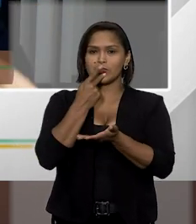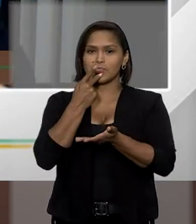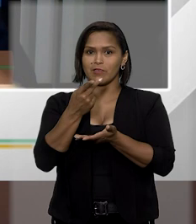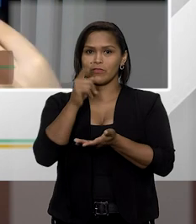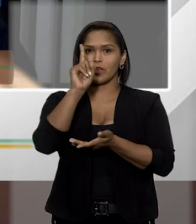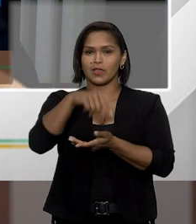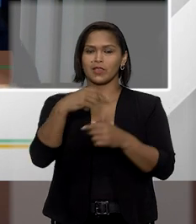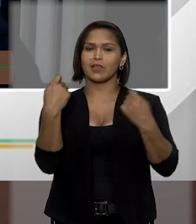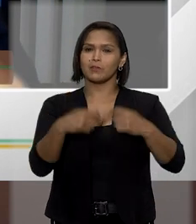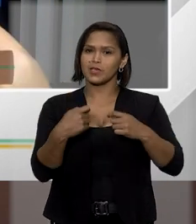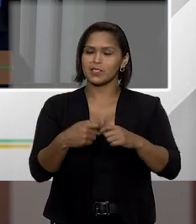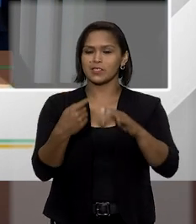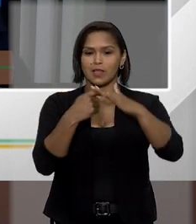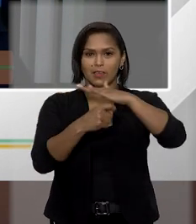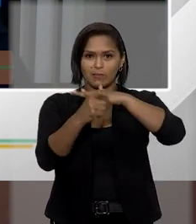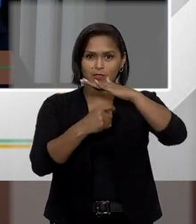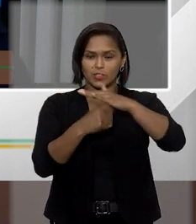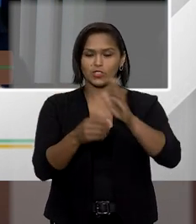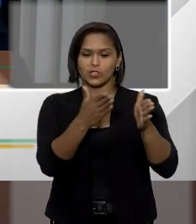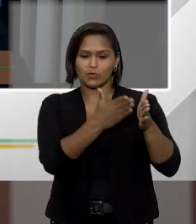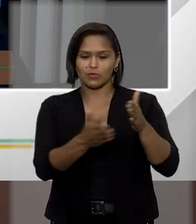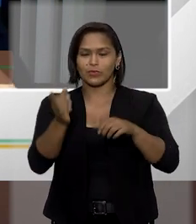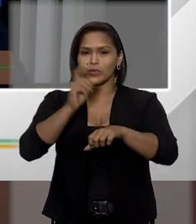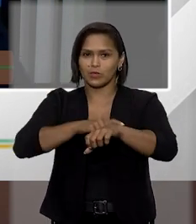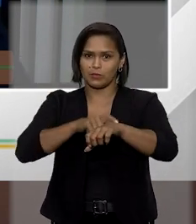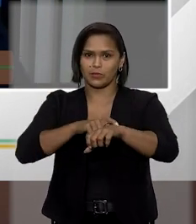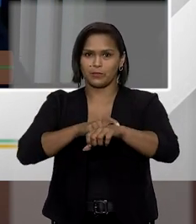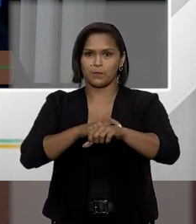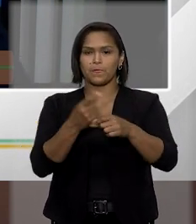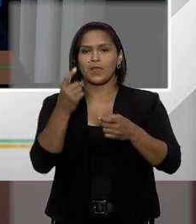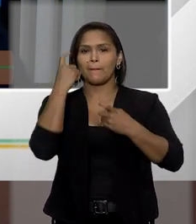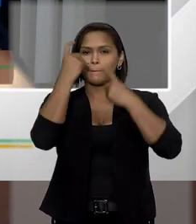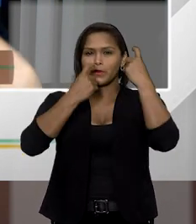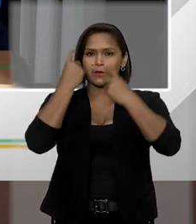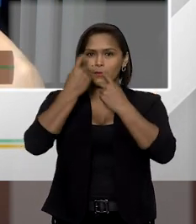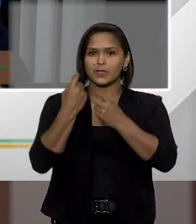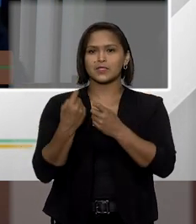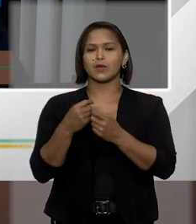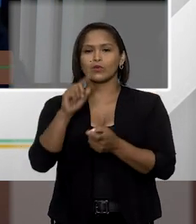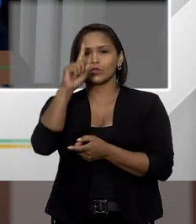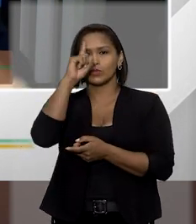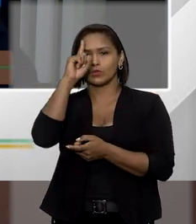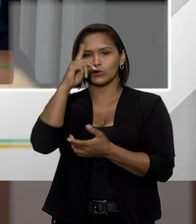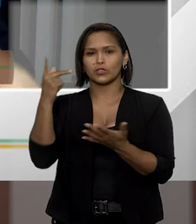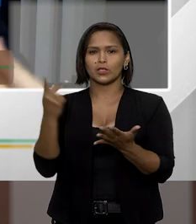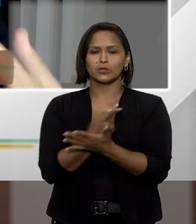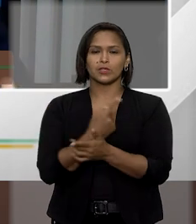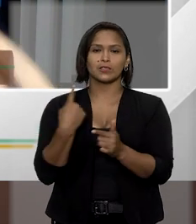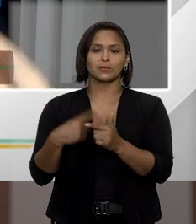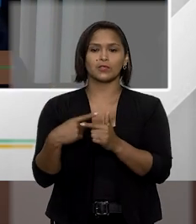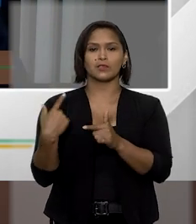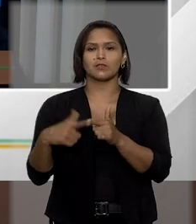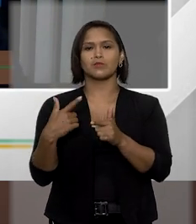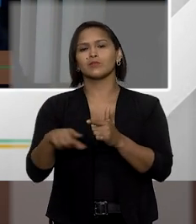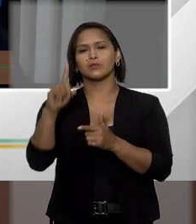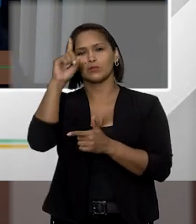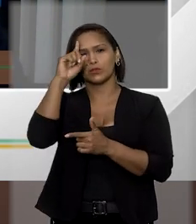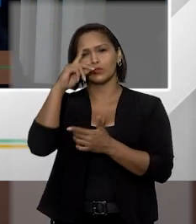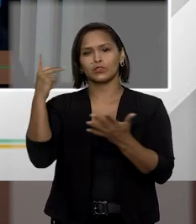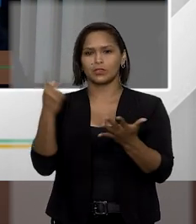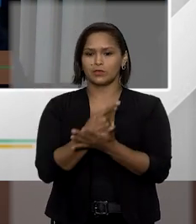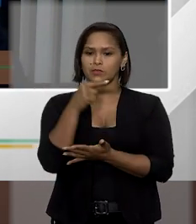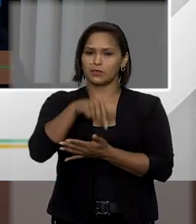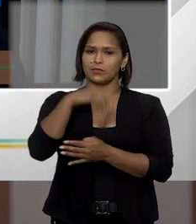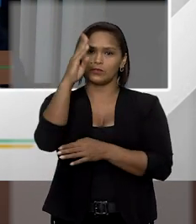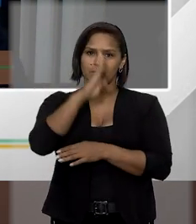fala, de que ela precisa investir o seu tempo neste tipo de preocupação rotineiramente, porque este é um problema rotineiro do